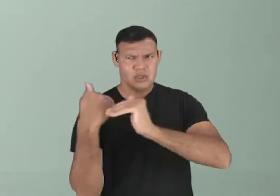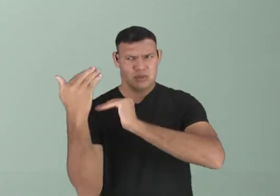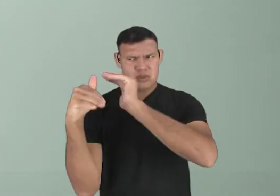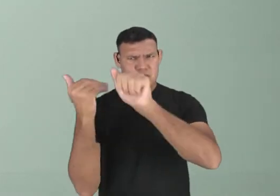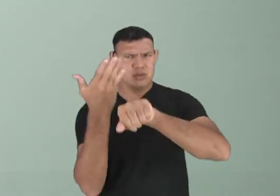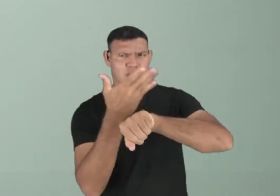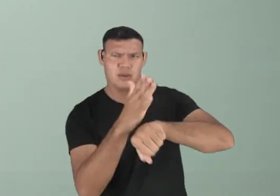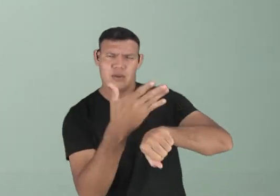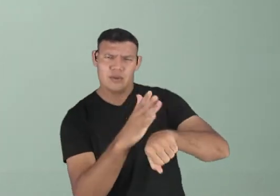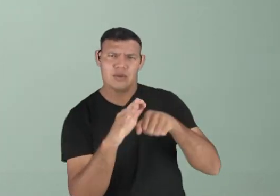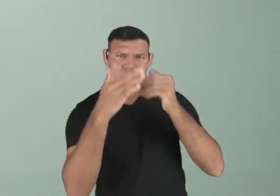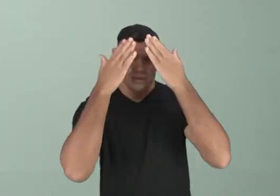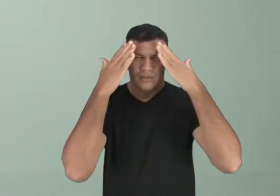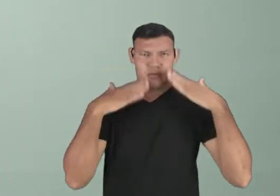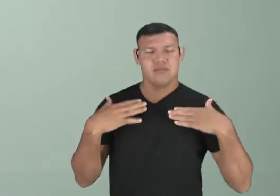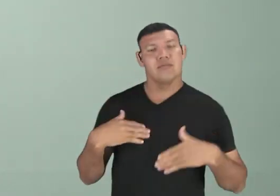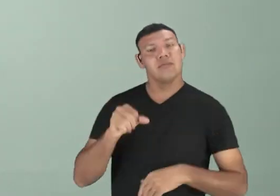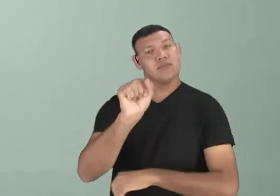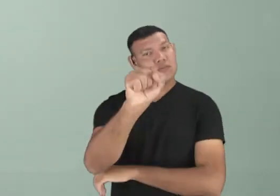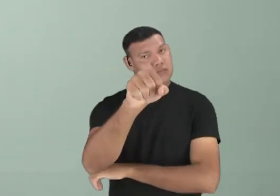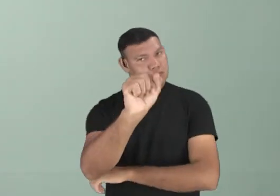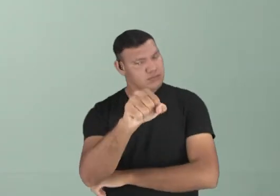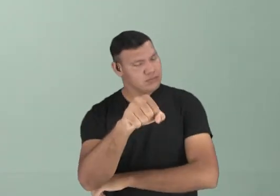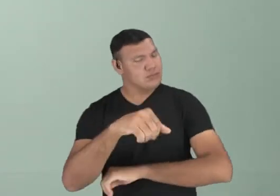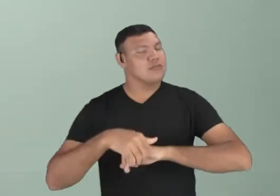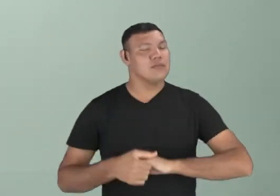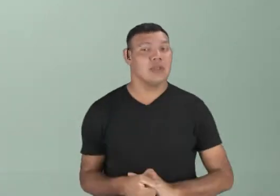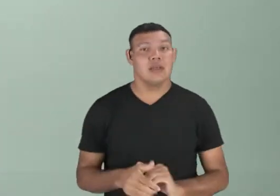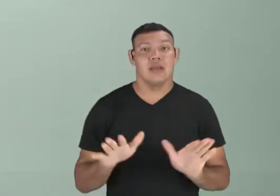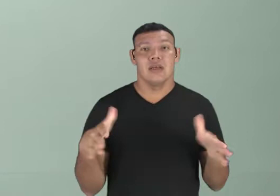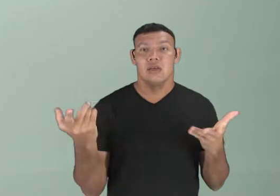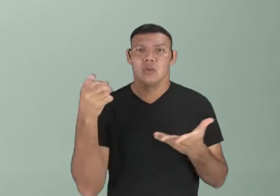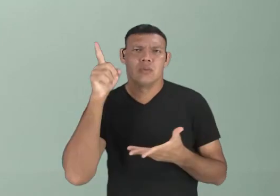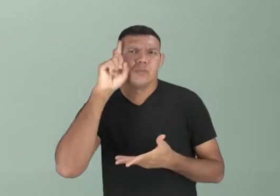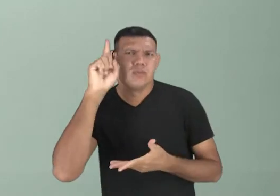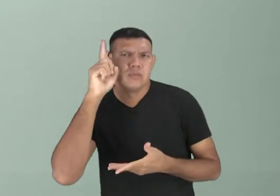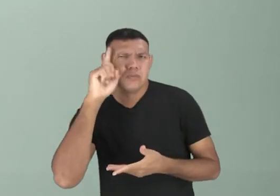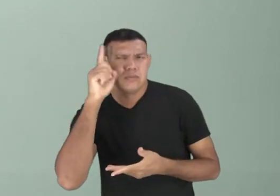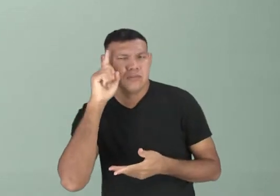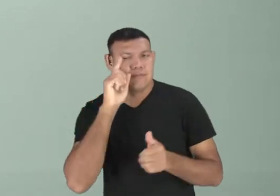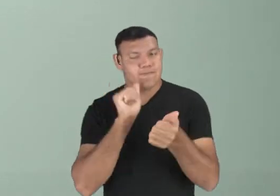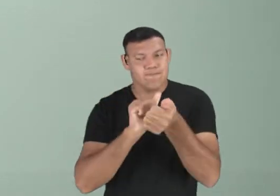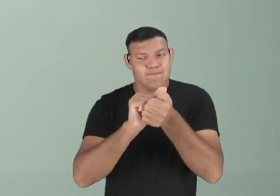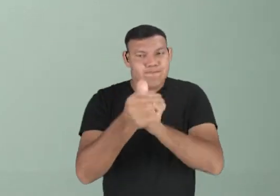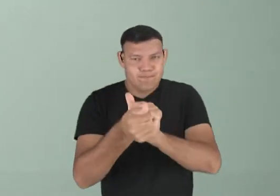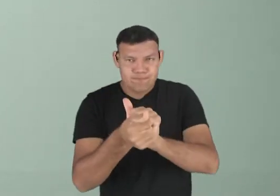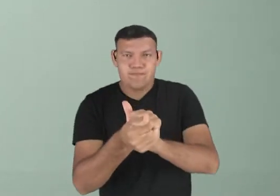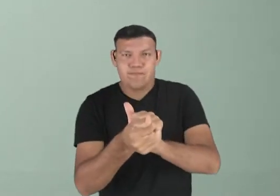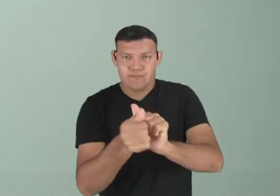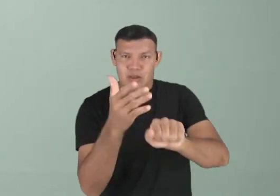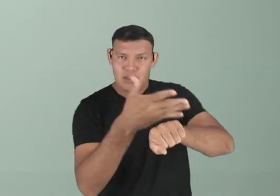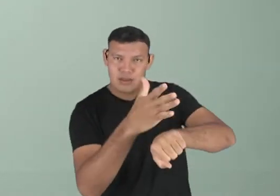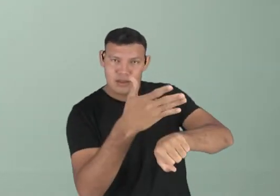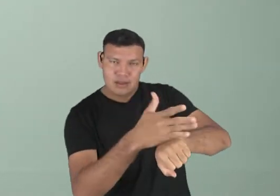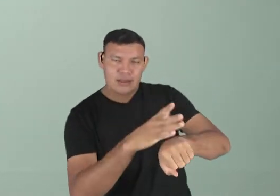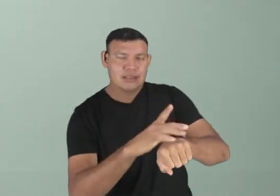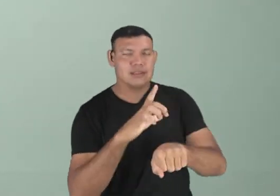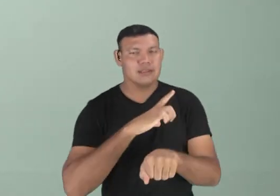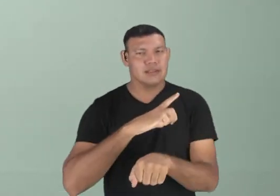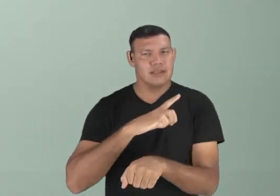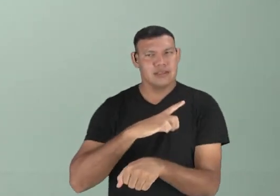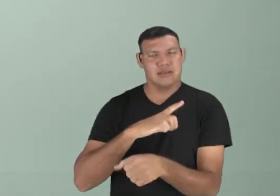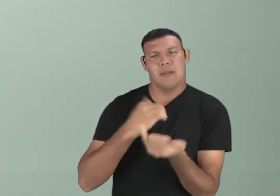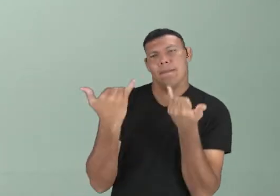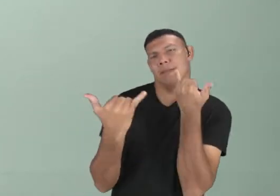práticas corporais? Sim, galerinha. No nosso dia a dia, atividades desportivas que a gente pratique, seja por meio